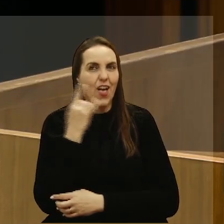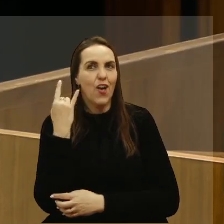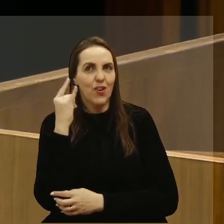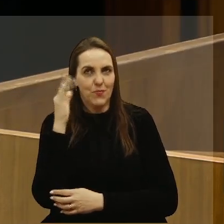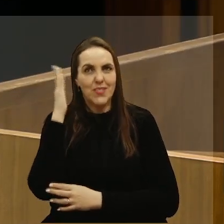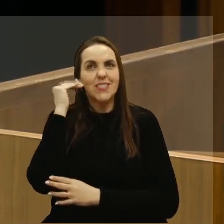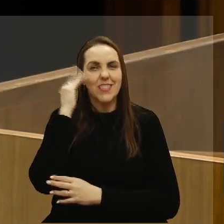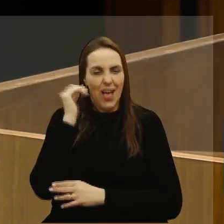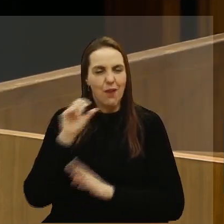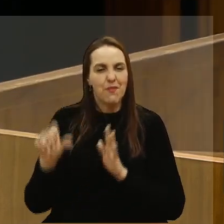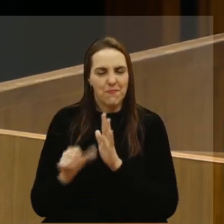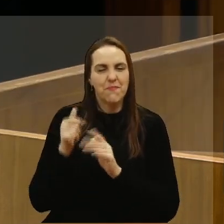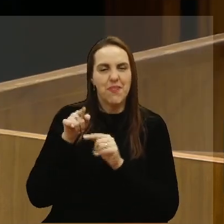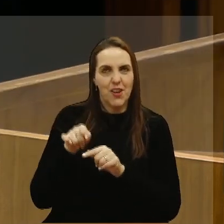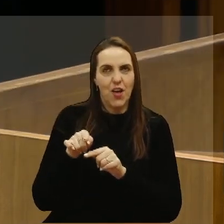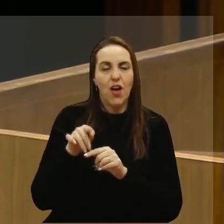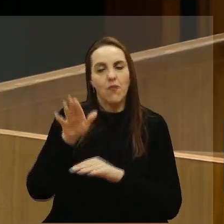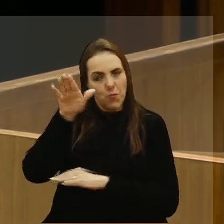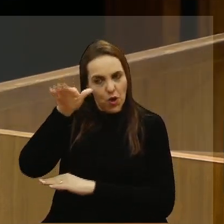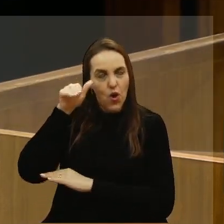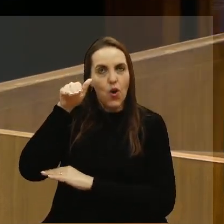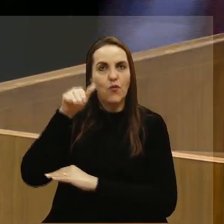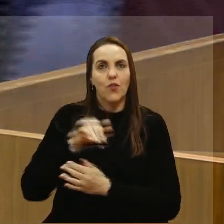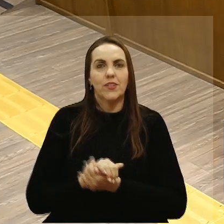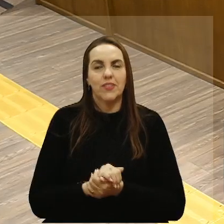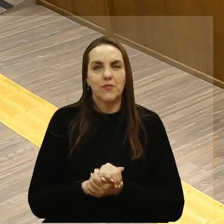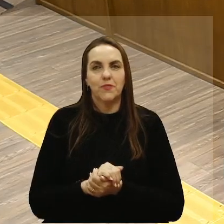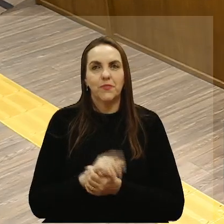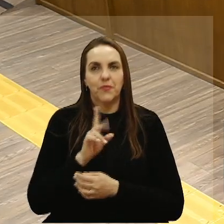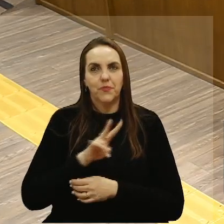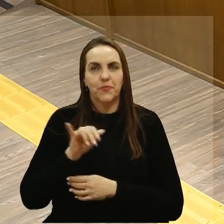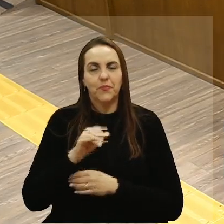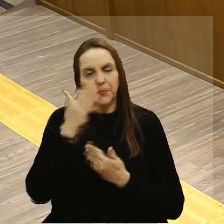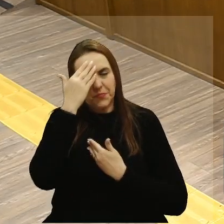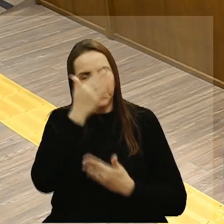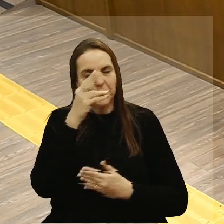melhor. Vamos fazer a convocação. Obrigado, vereador Rafael Bueno. Em declaração de